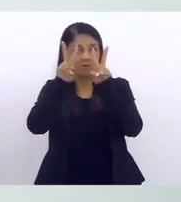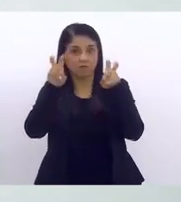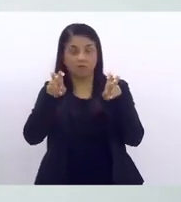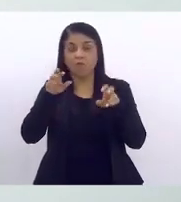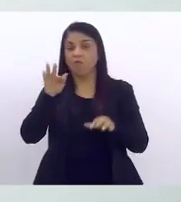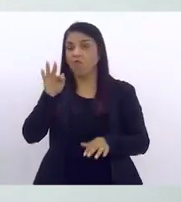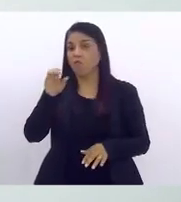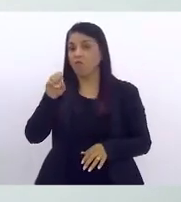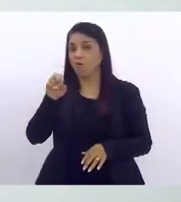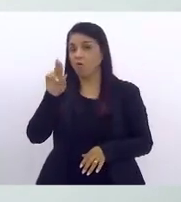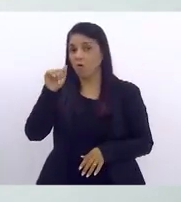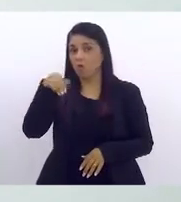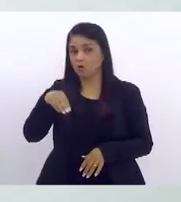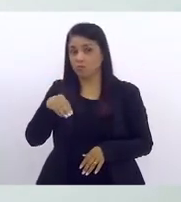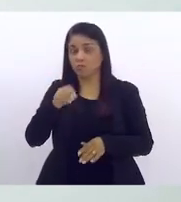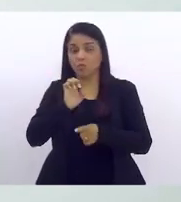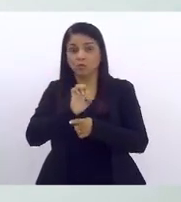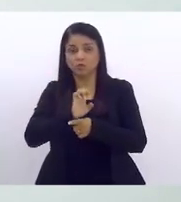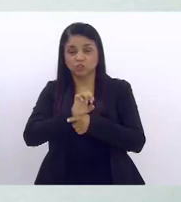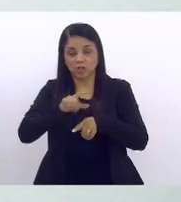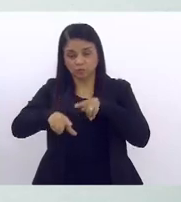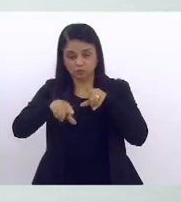Fórum que escolhe, o Estado